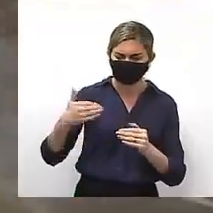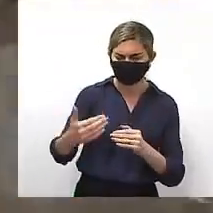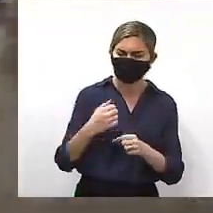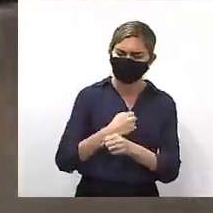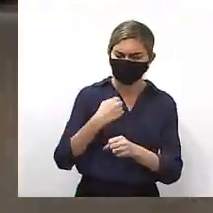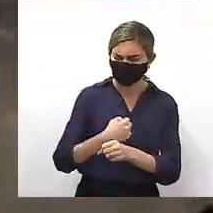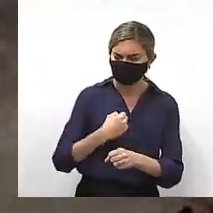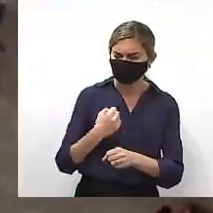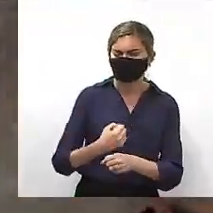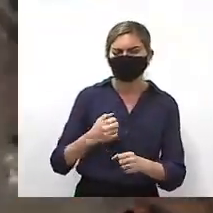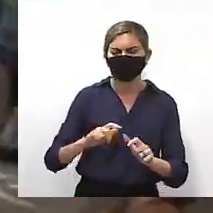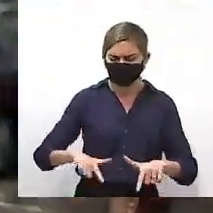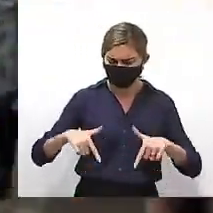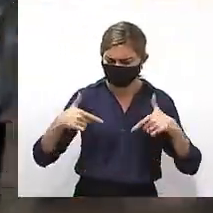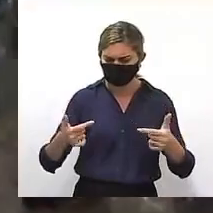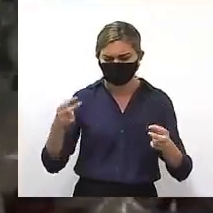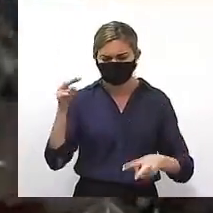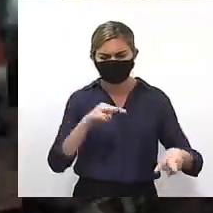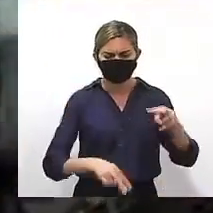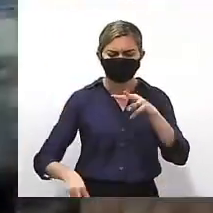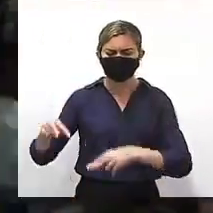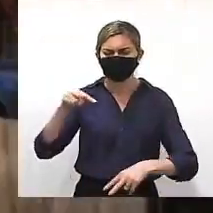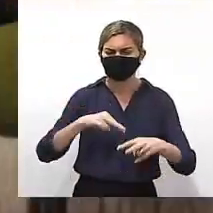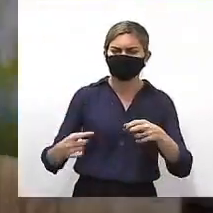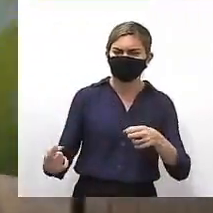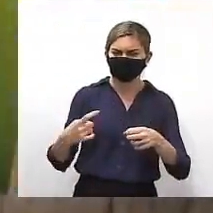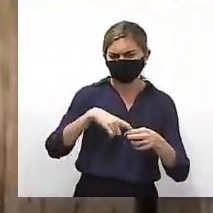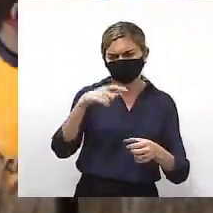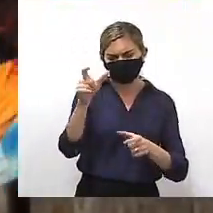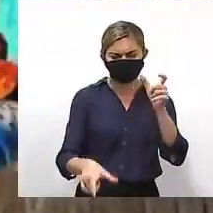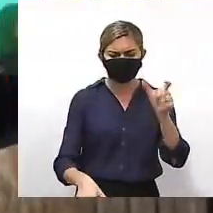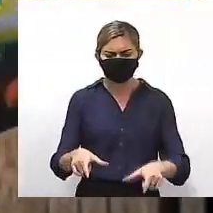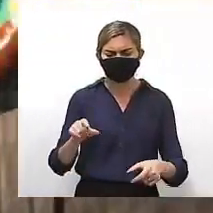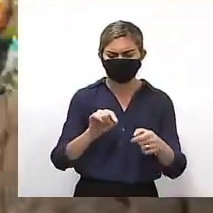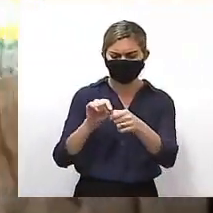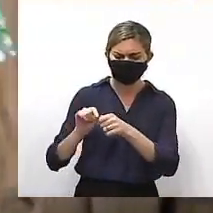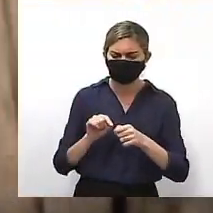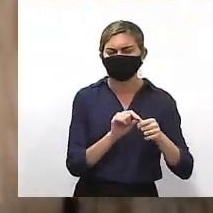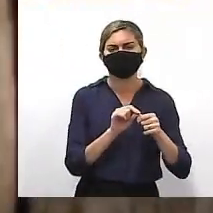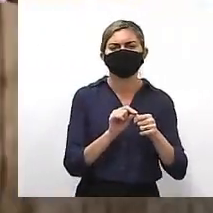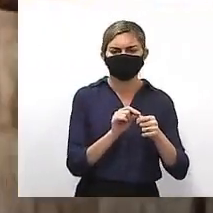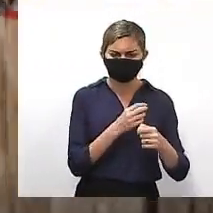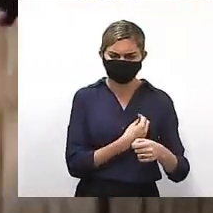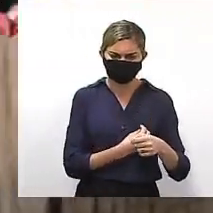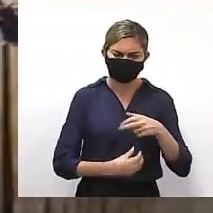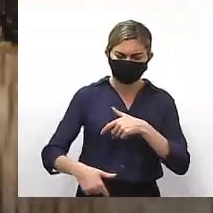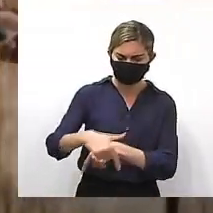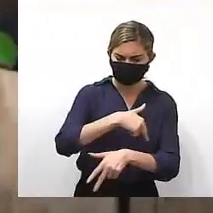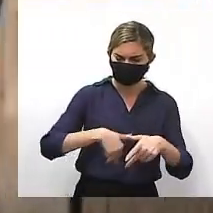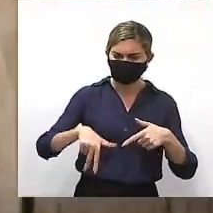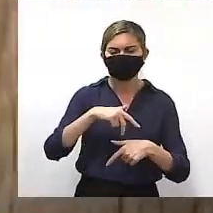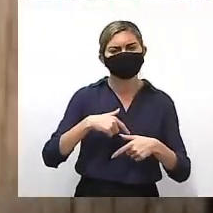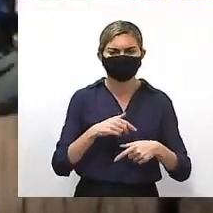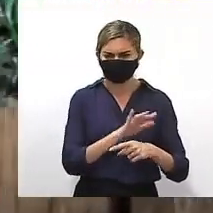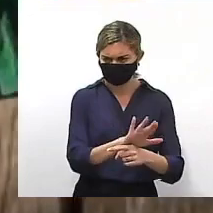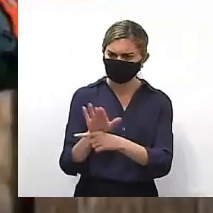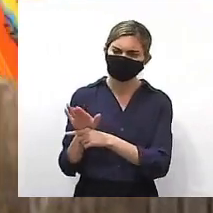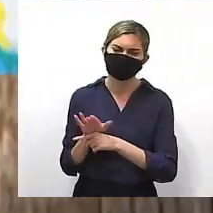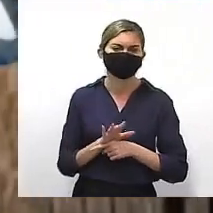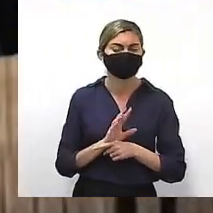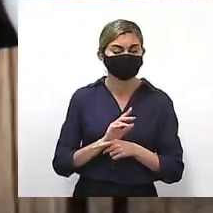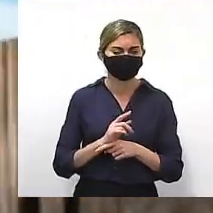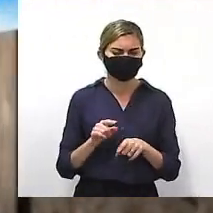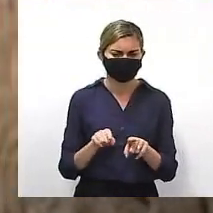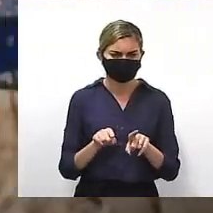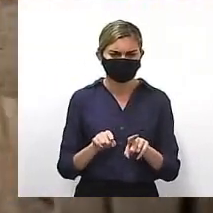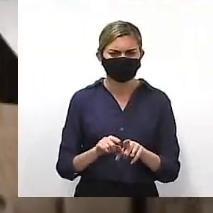civis. Ações que visam o resgate da cidadania e reconstrução do convívio social foram contempladas. Dentre